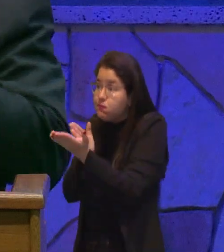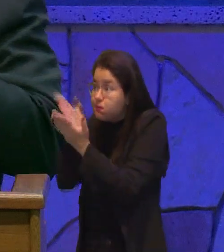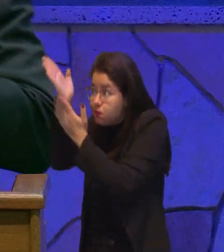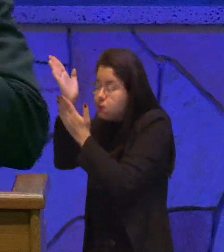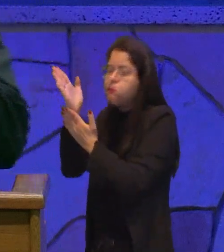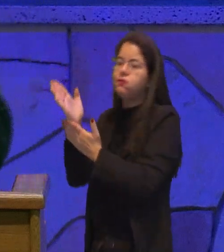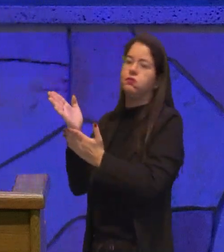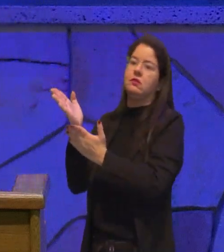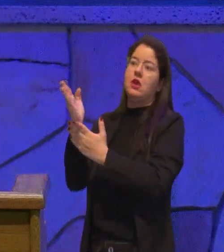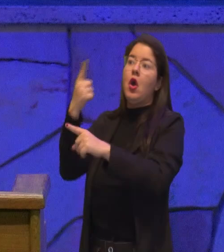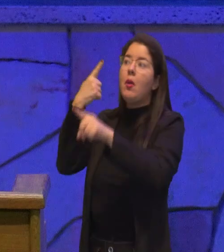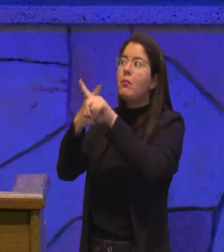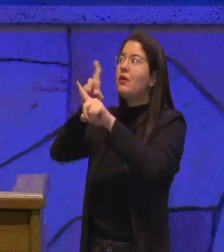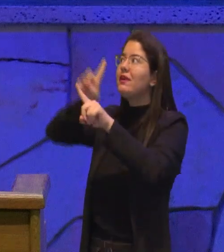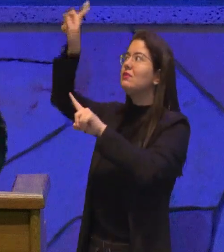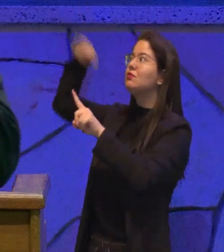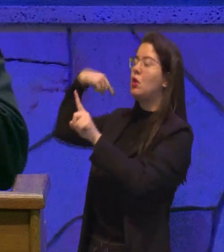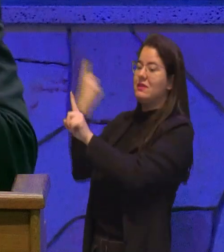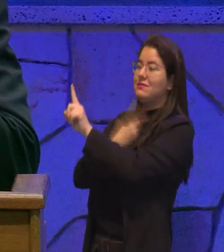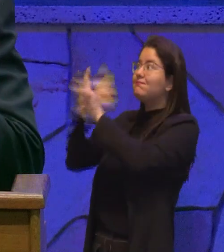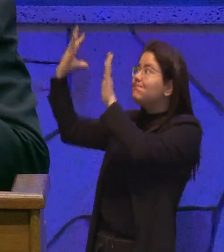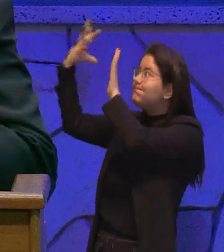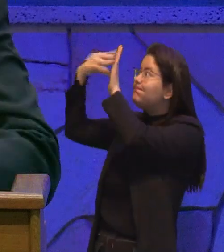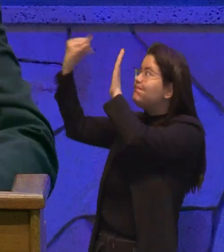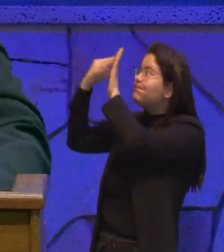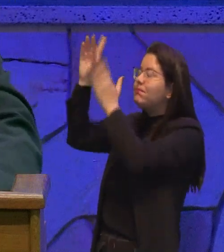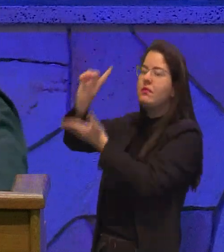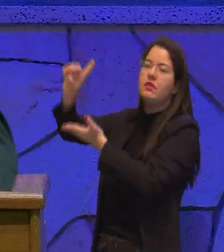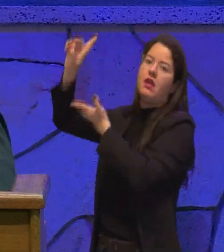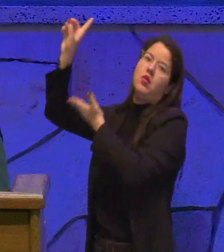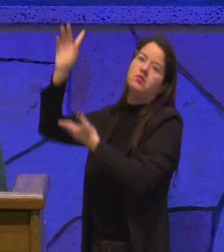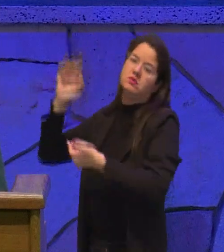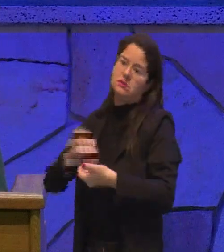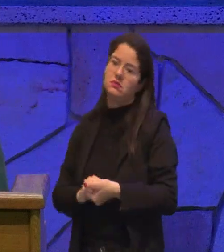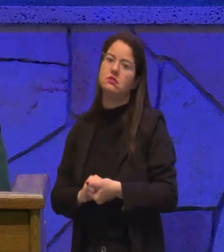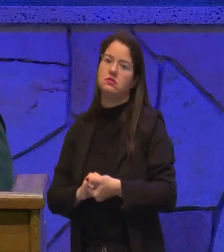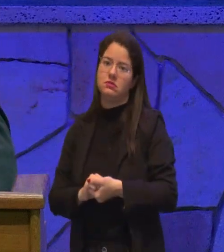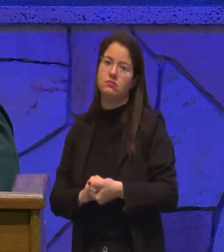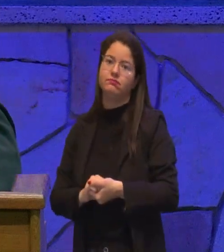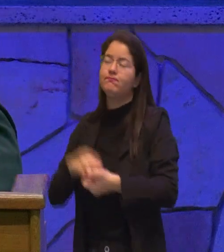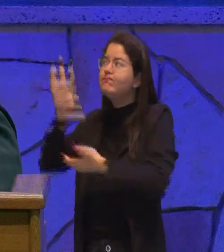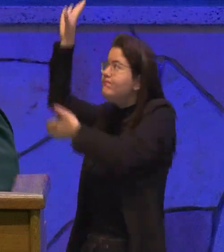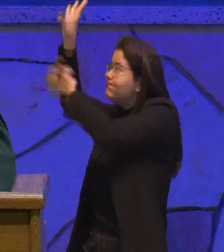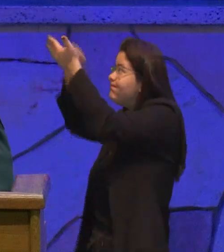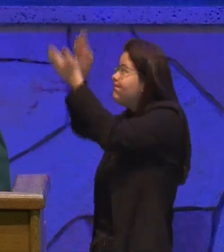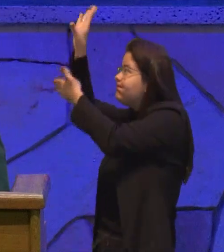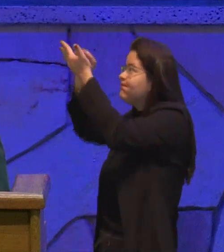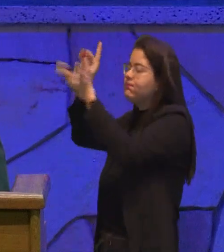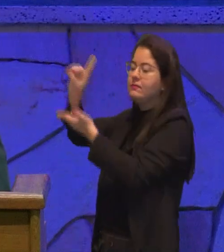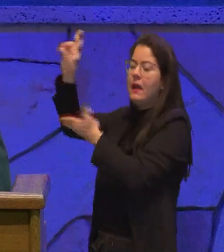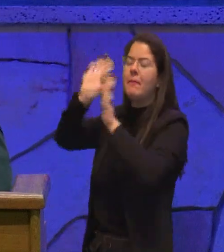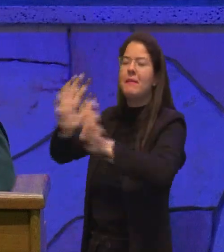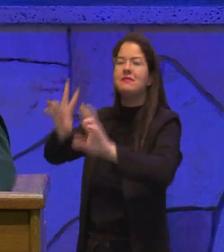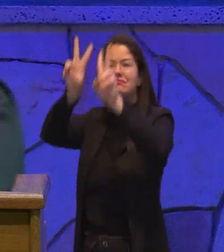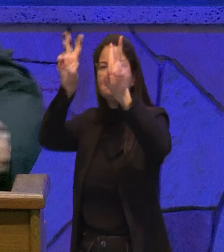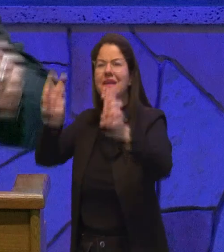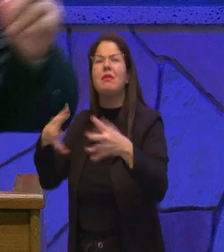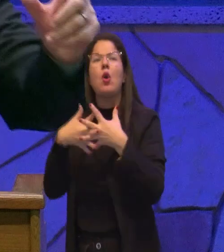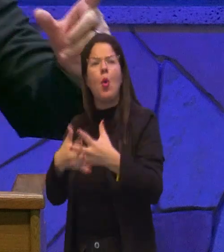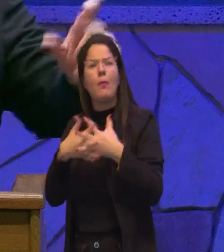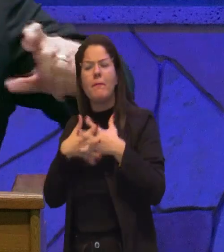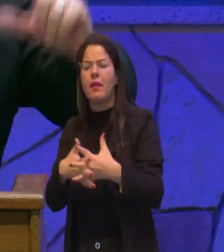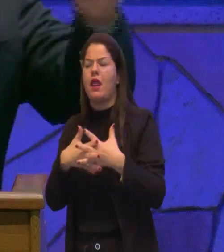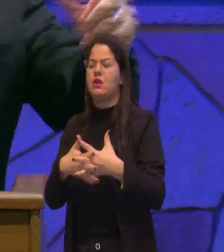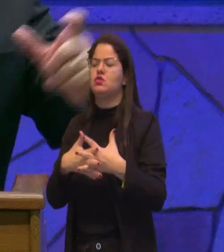a partir desta imagem de Deus. Mas este é um assunto complicado e complexo quando nós